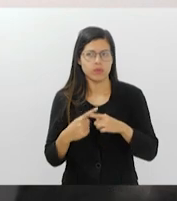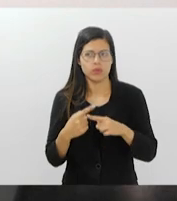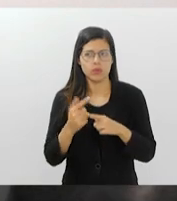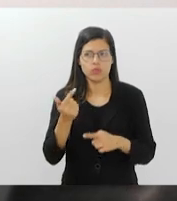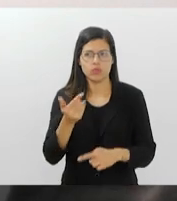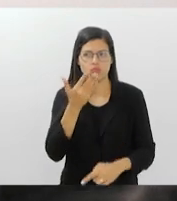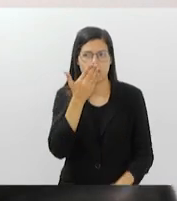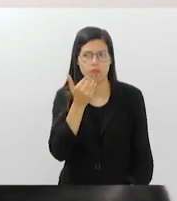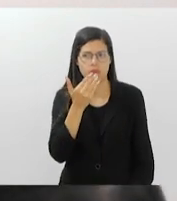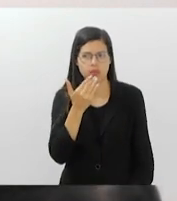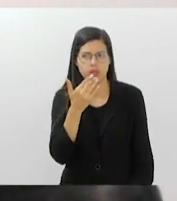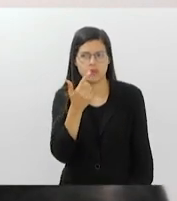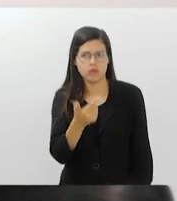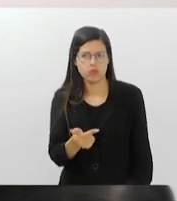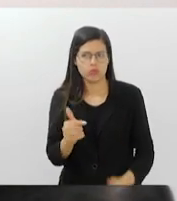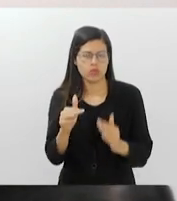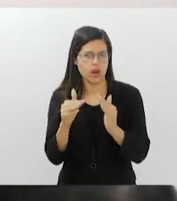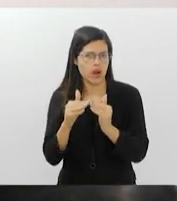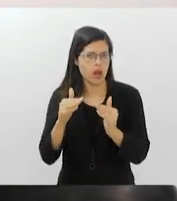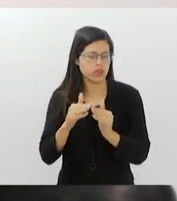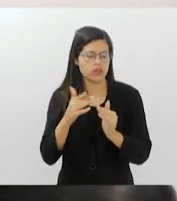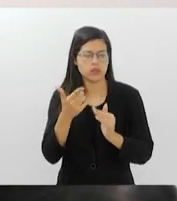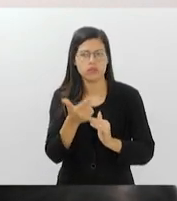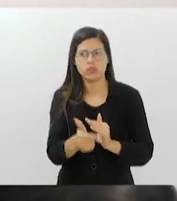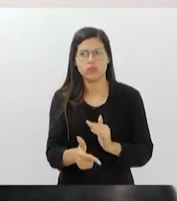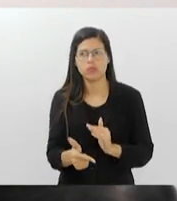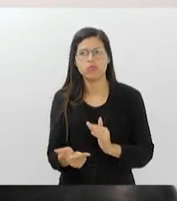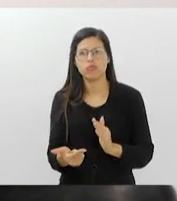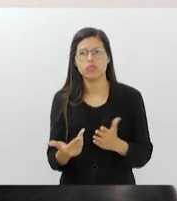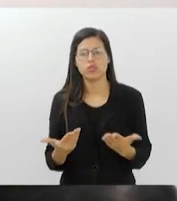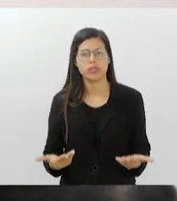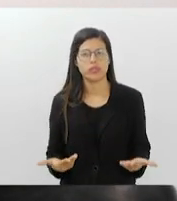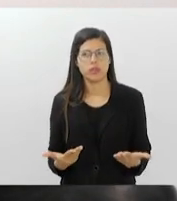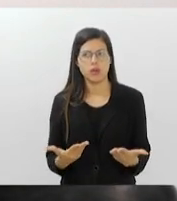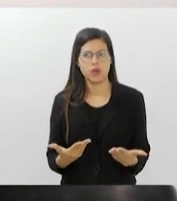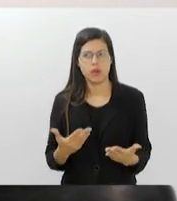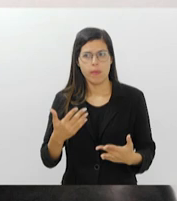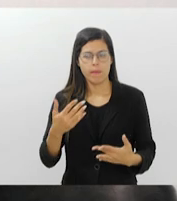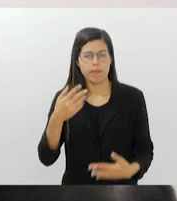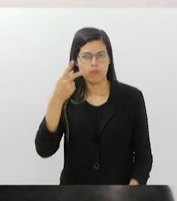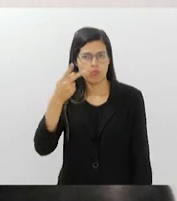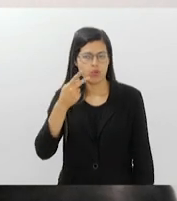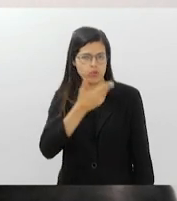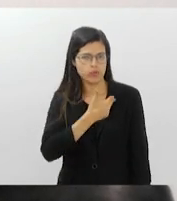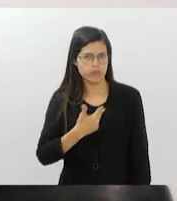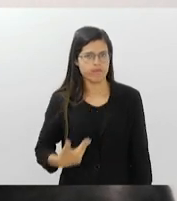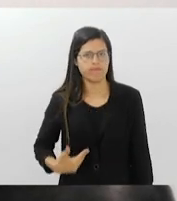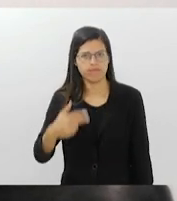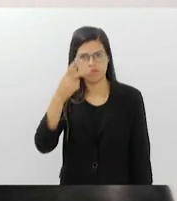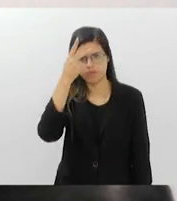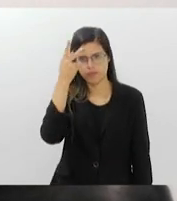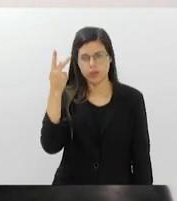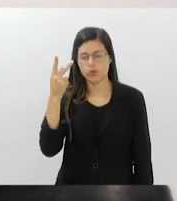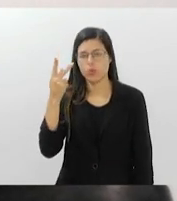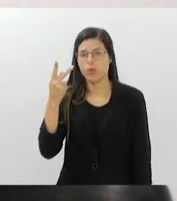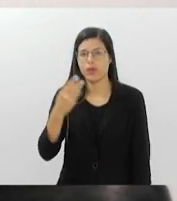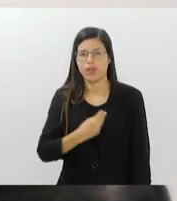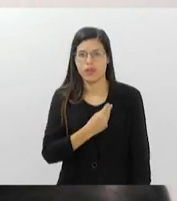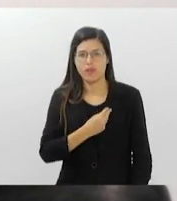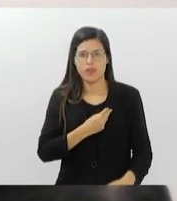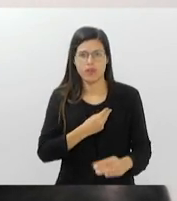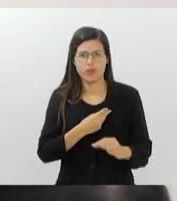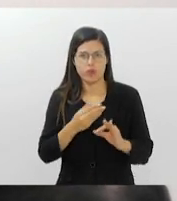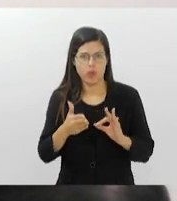alimentação não tinha moradia não tinha ã políticas públicas para quem vive com HIV e tuberculose